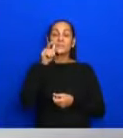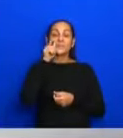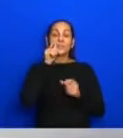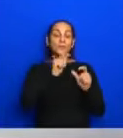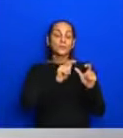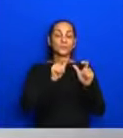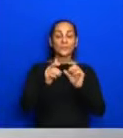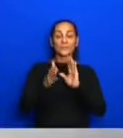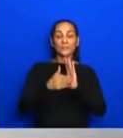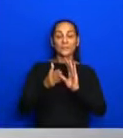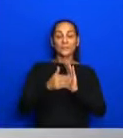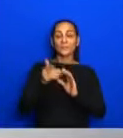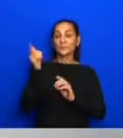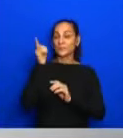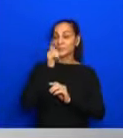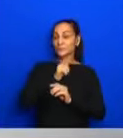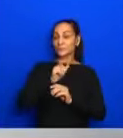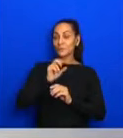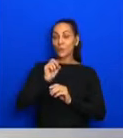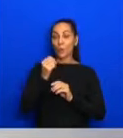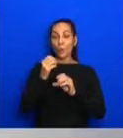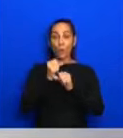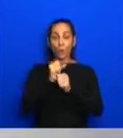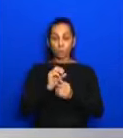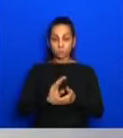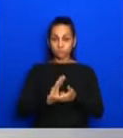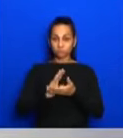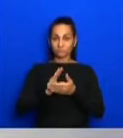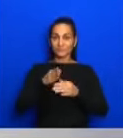vai poder saber de onde são as apostas premiadas ou se o prêmio